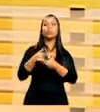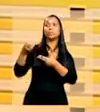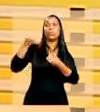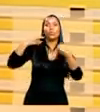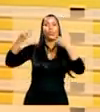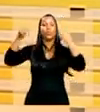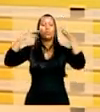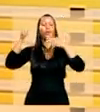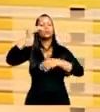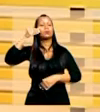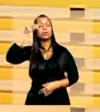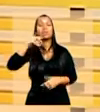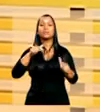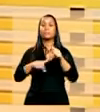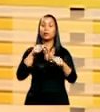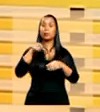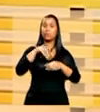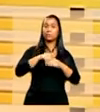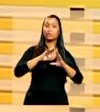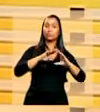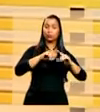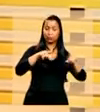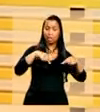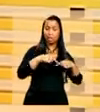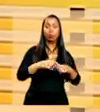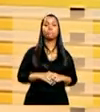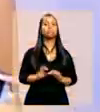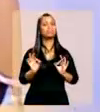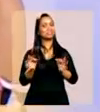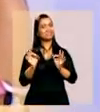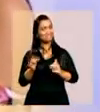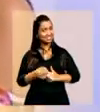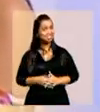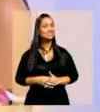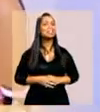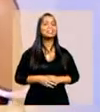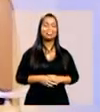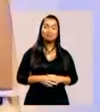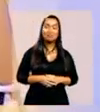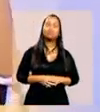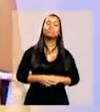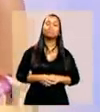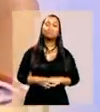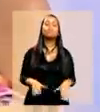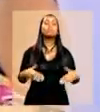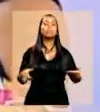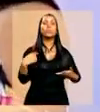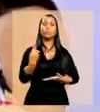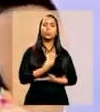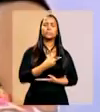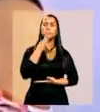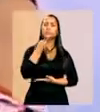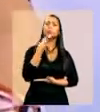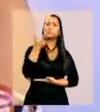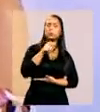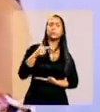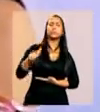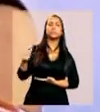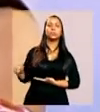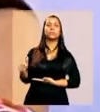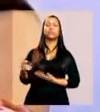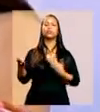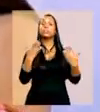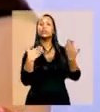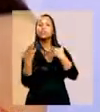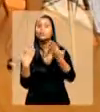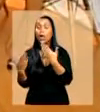de novidades, de experiências e trabalhar em sala de aula? Com certeza. Como a gente já falou várias vezes,